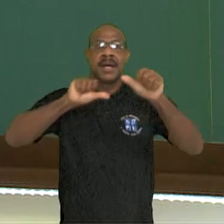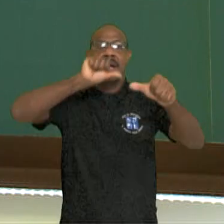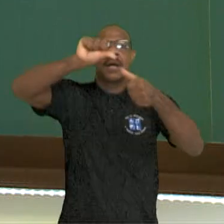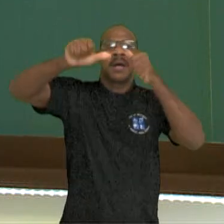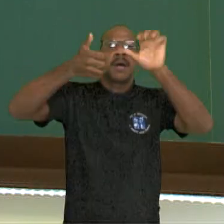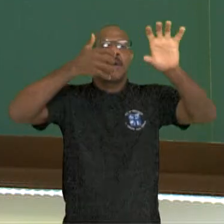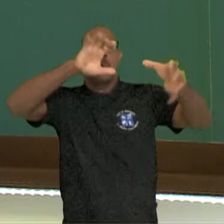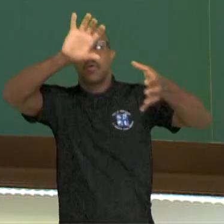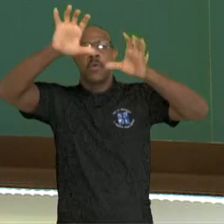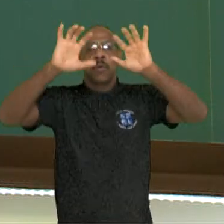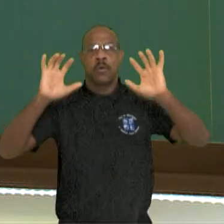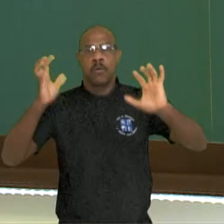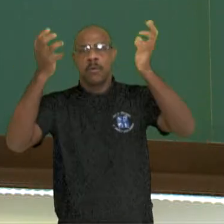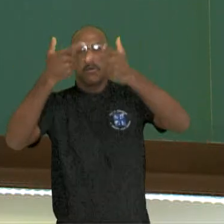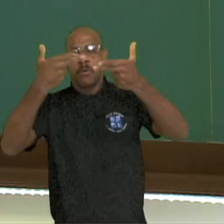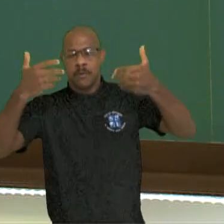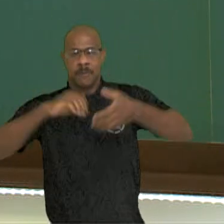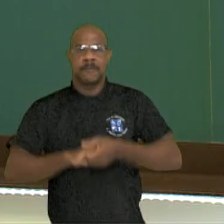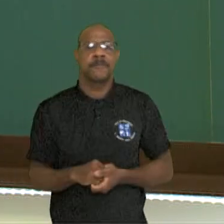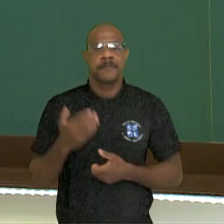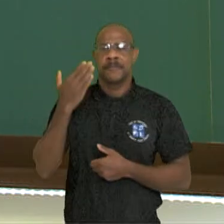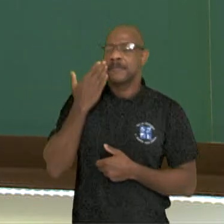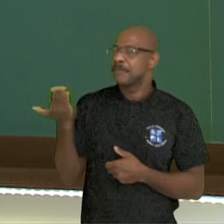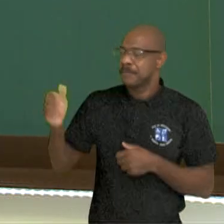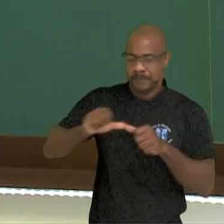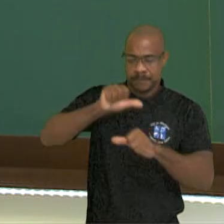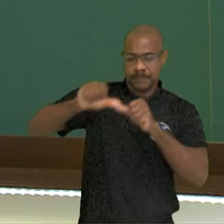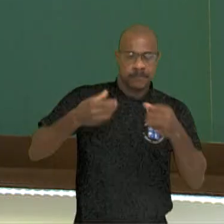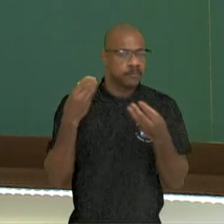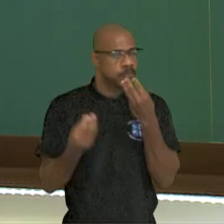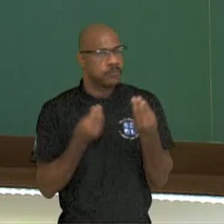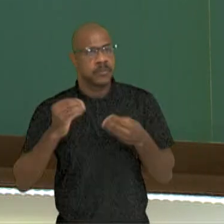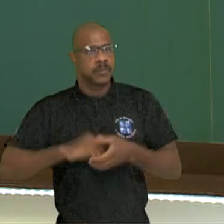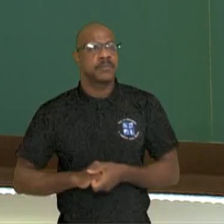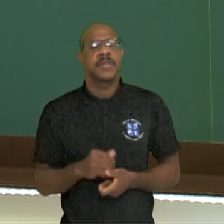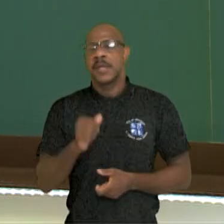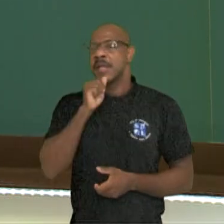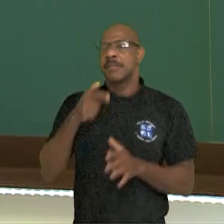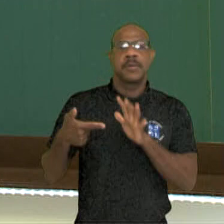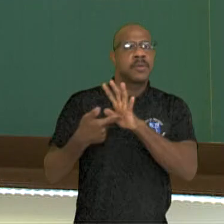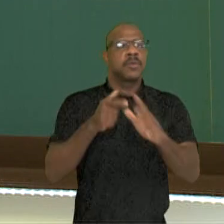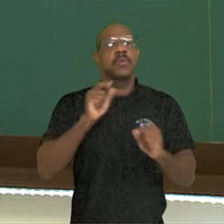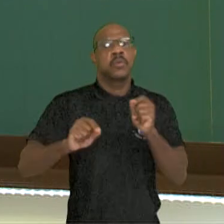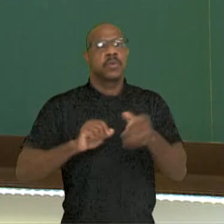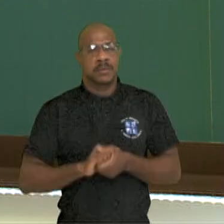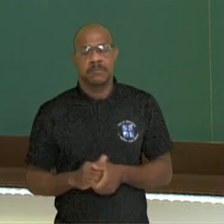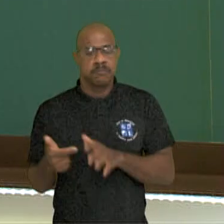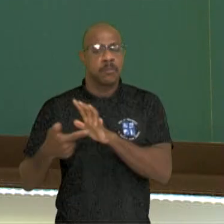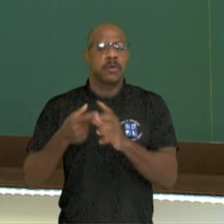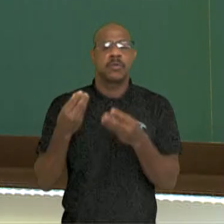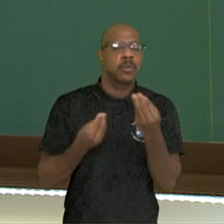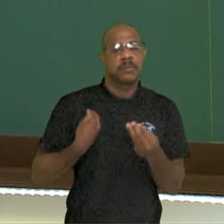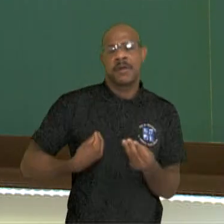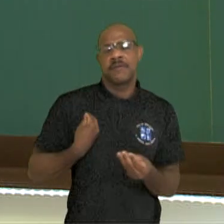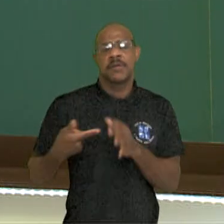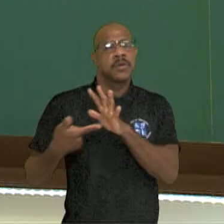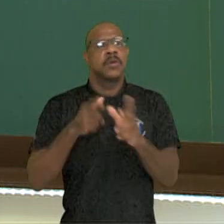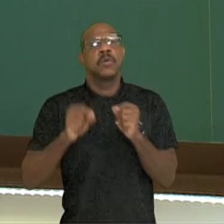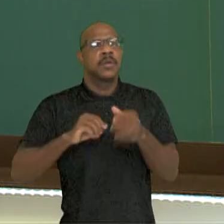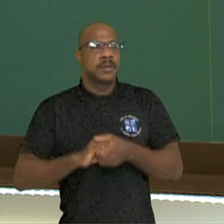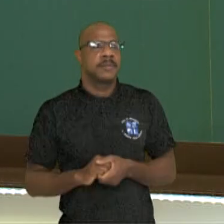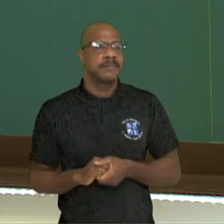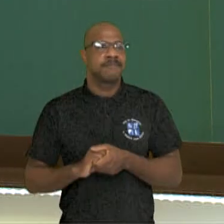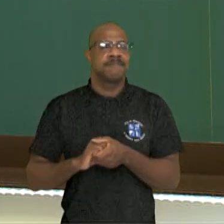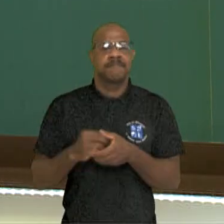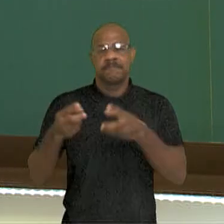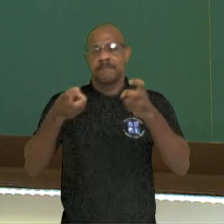meteorológicas momentâneas de uma determinada porção da superfície terrestre. E um dos exemplos onde isso se manifesta na nossa vida é por meio da previsão